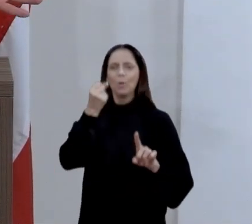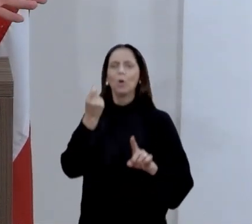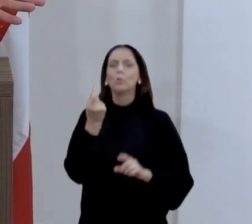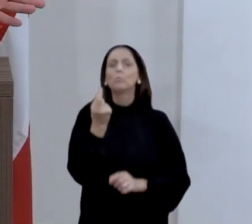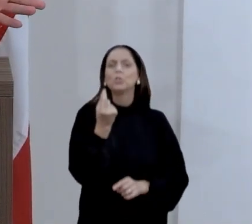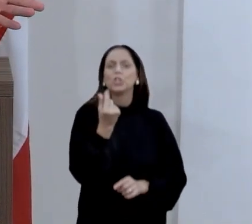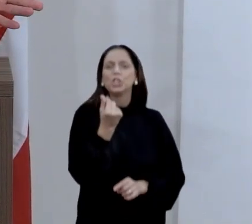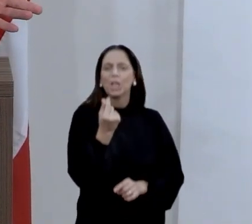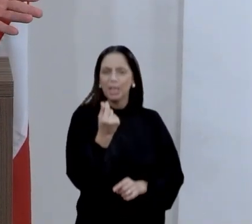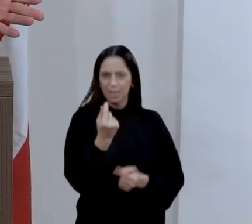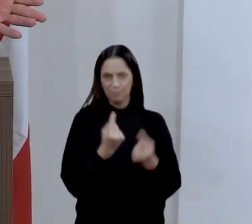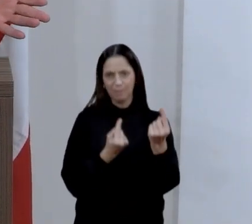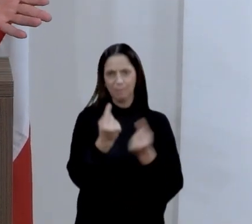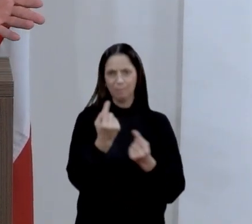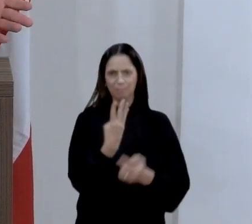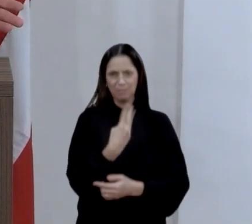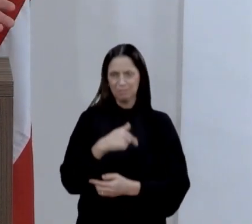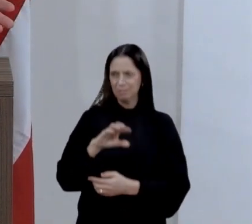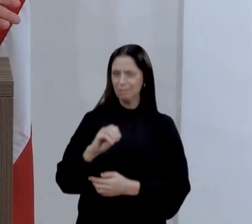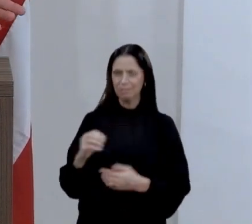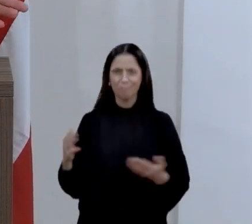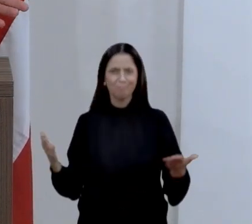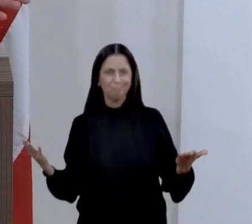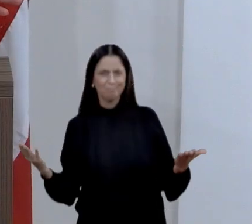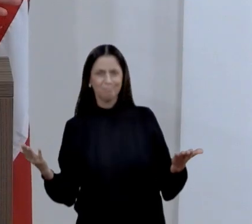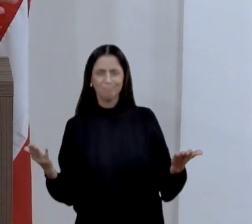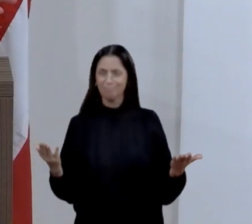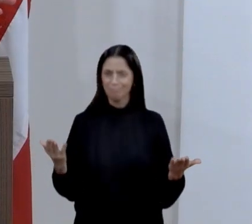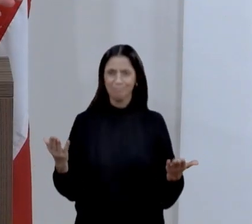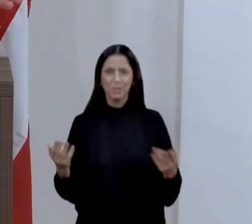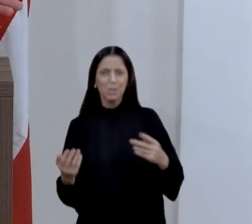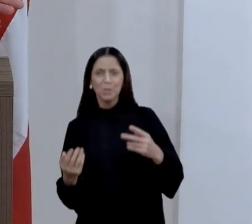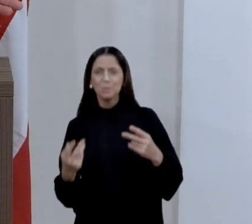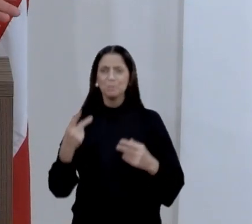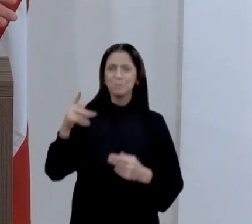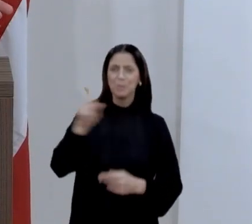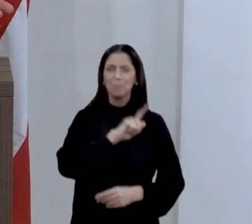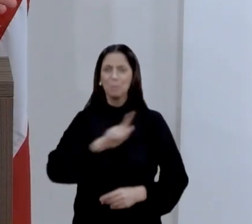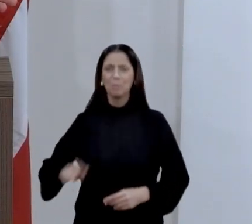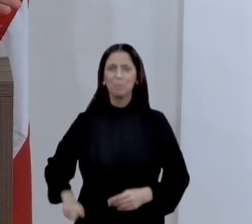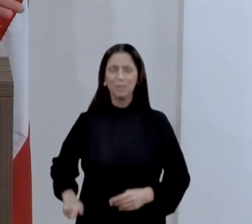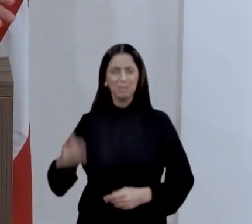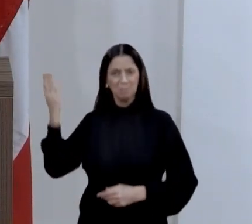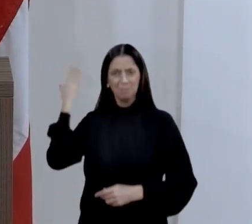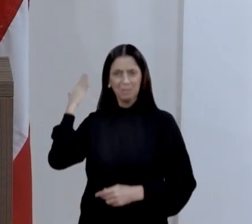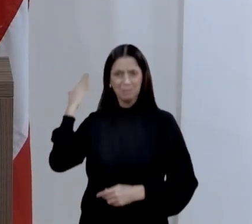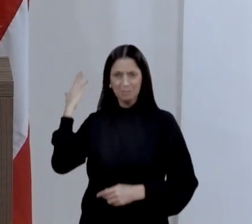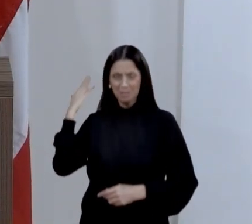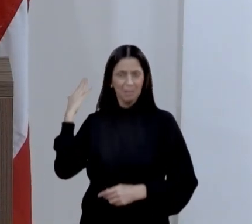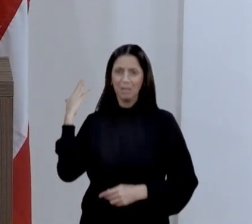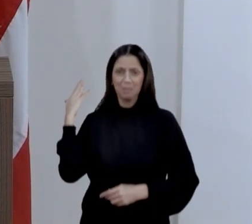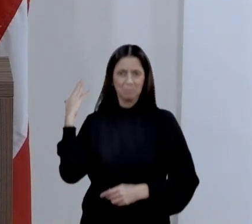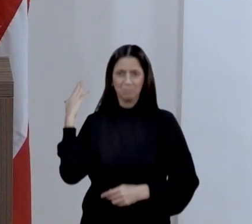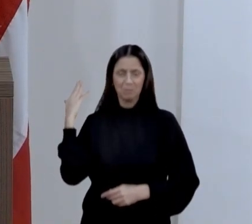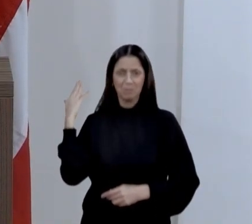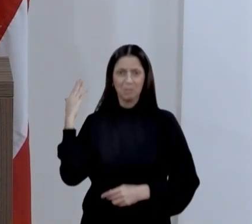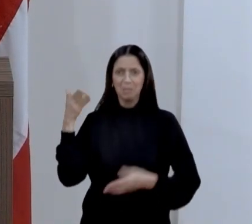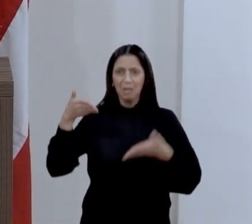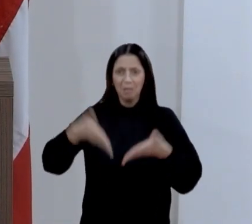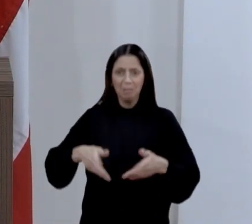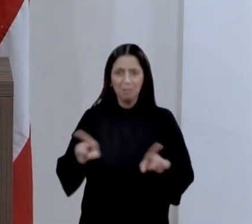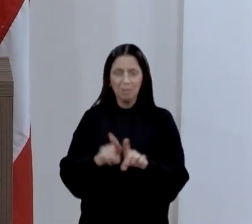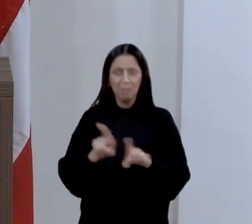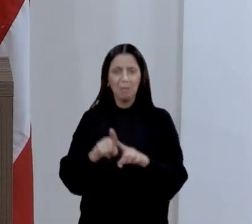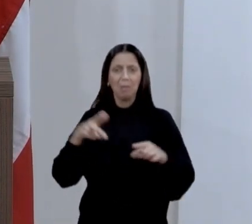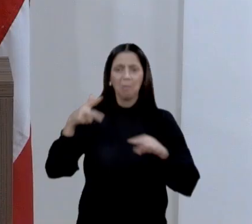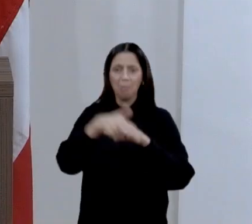governo deles? Acabou anunciando ano passado corte, esse ano mais corte ainda. Então,